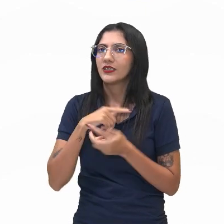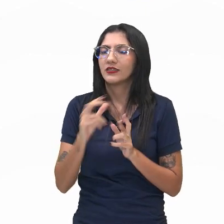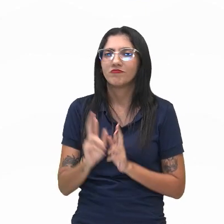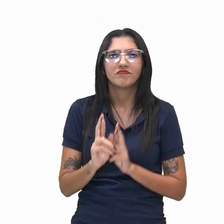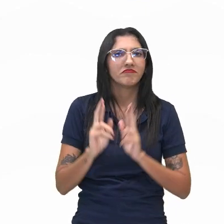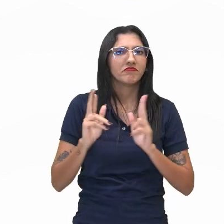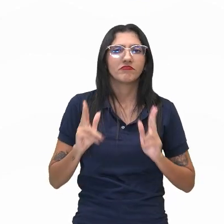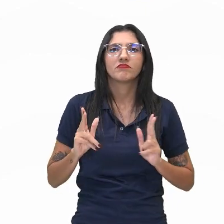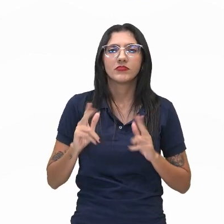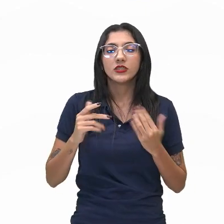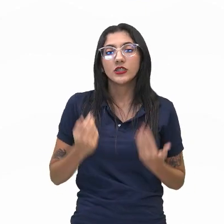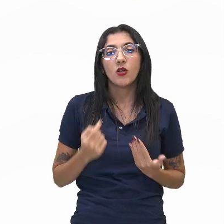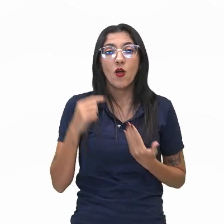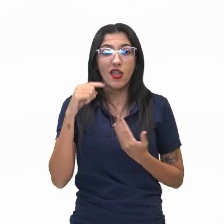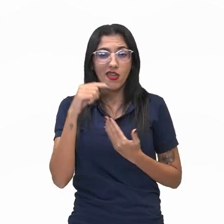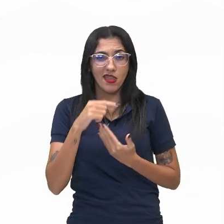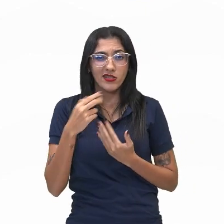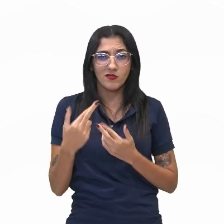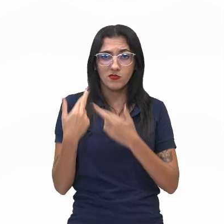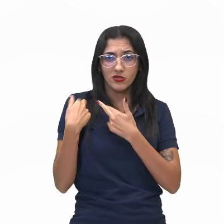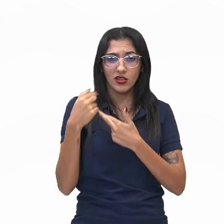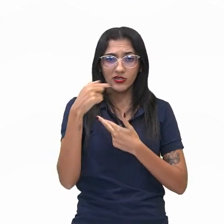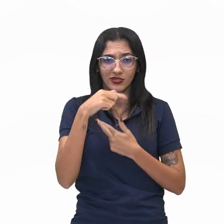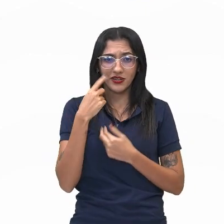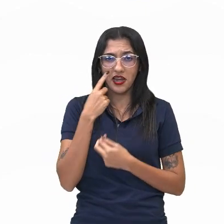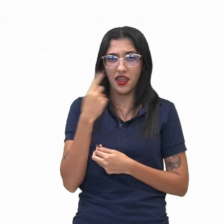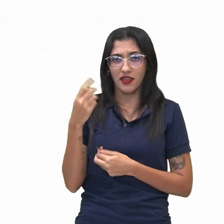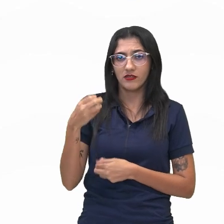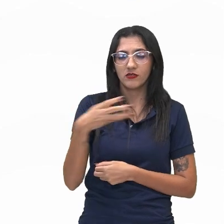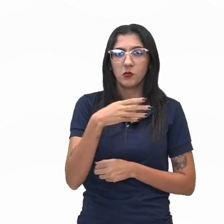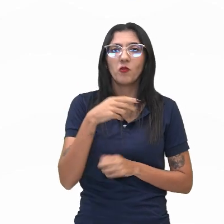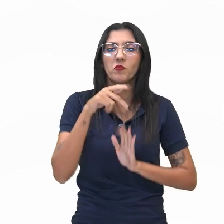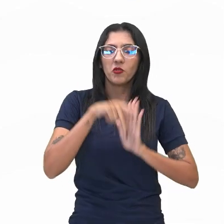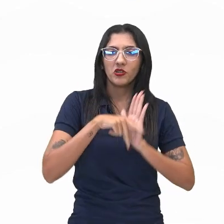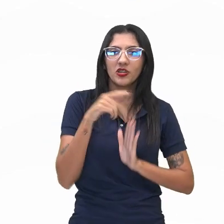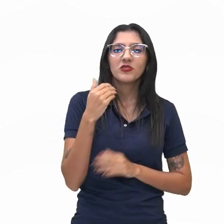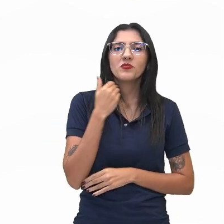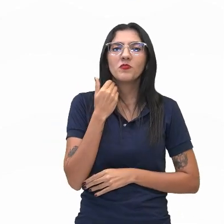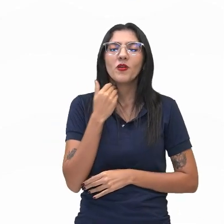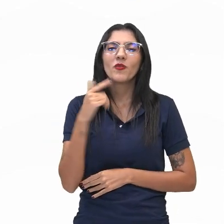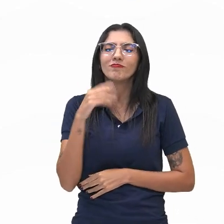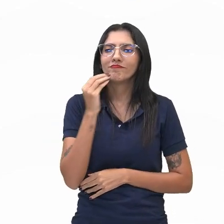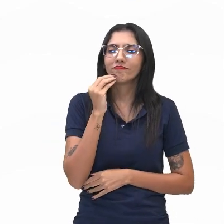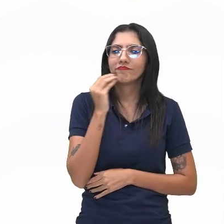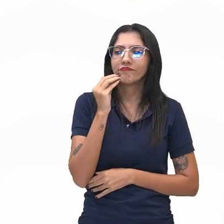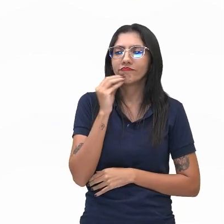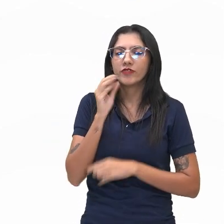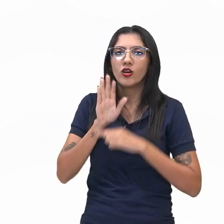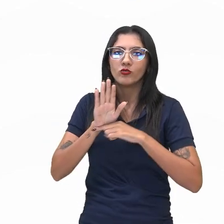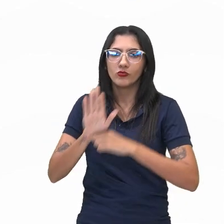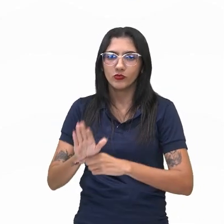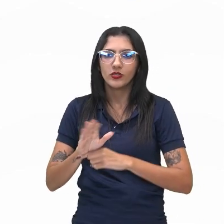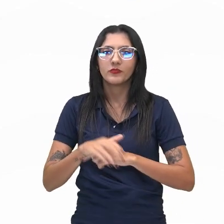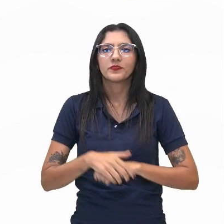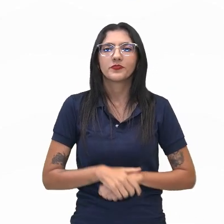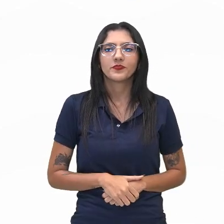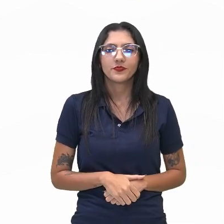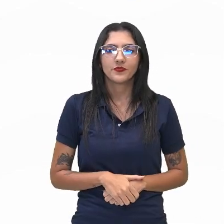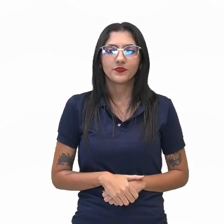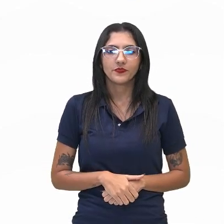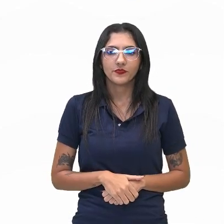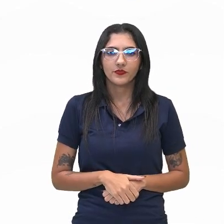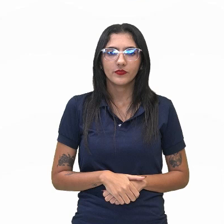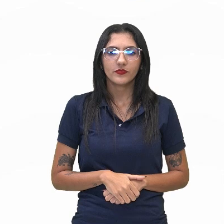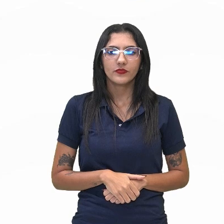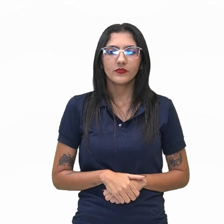Mundial. Então, o Banco de Desenvolvimento do BRICS tenta ajudar esses países emergentes. Mas, além do banco, também vamos